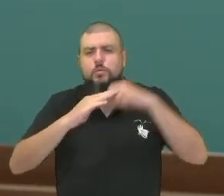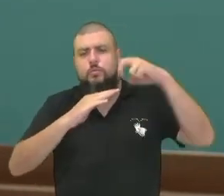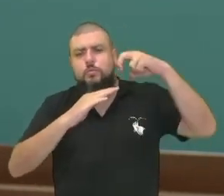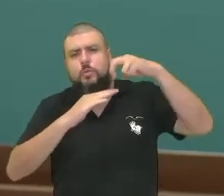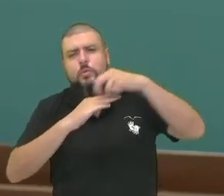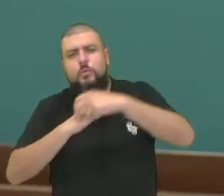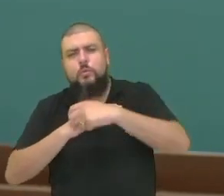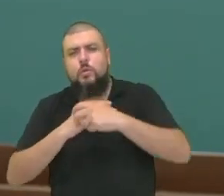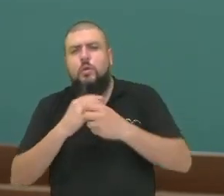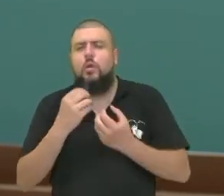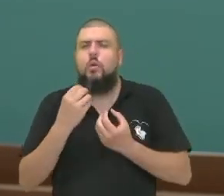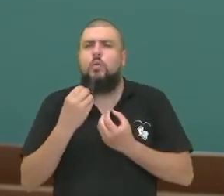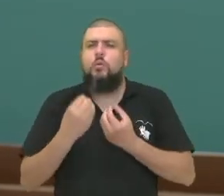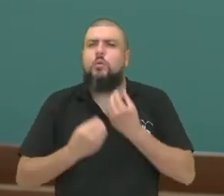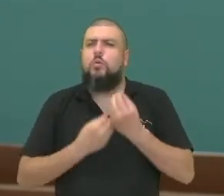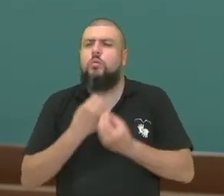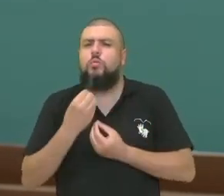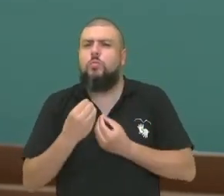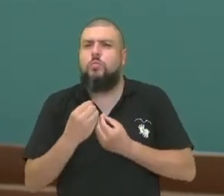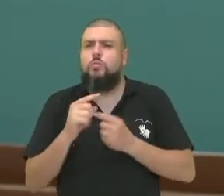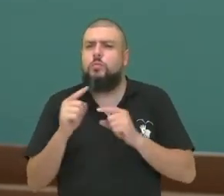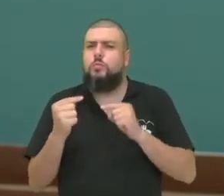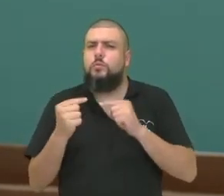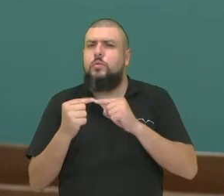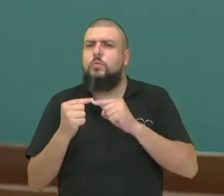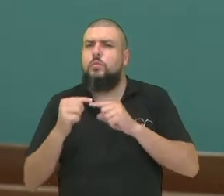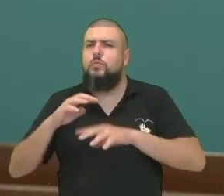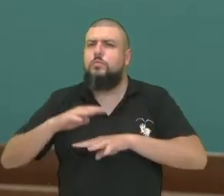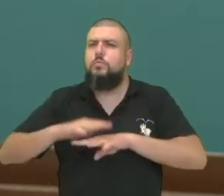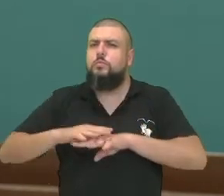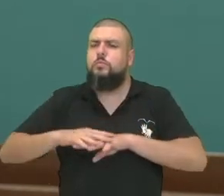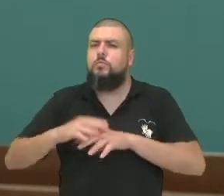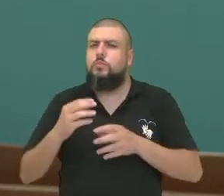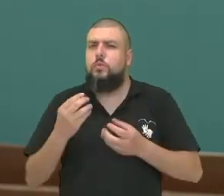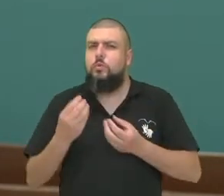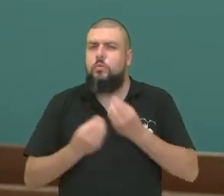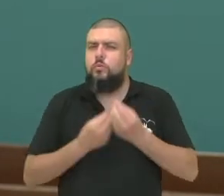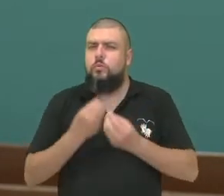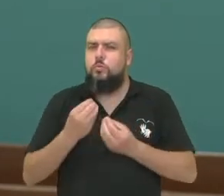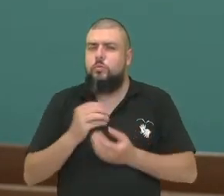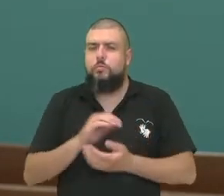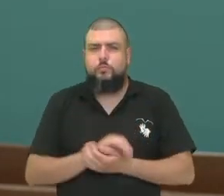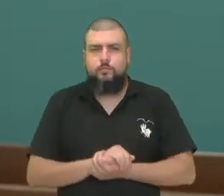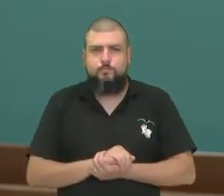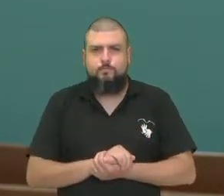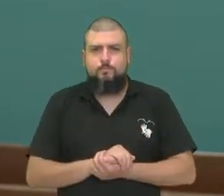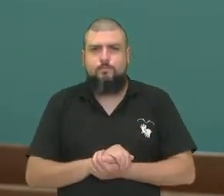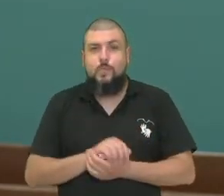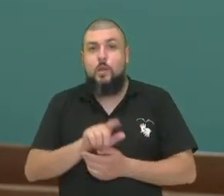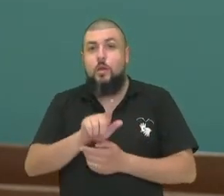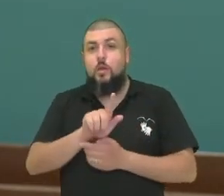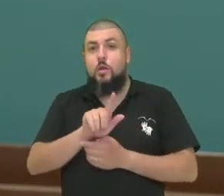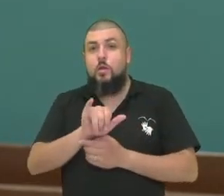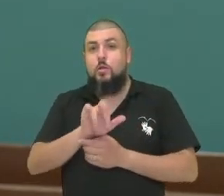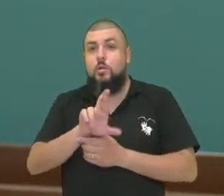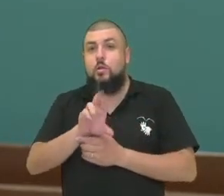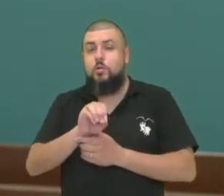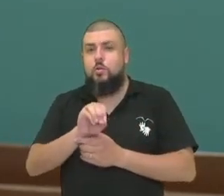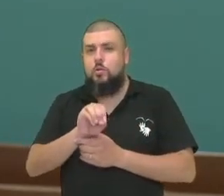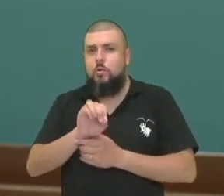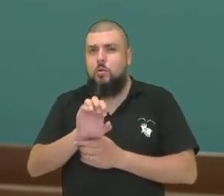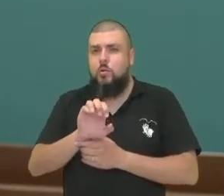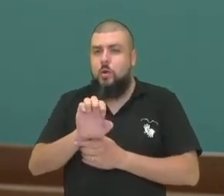que que a gente pode relacionar isso com o ângulo vamos ver um pouquinho Olha lá surgiram nos dá ideia de rodar